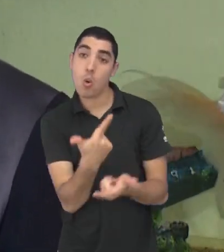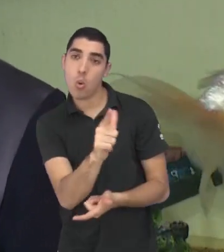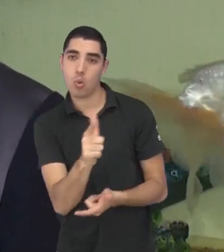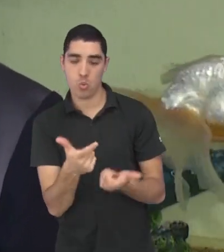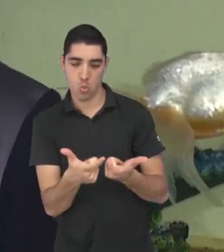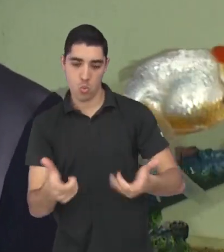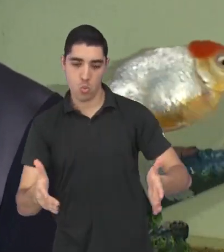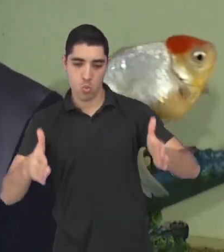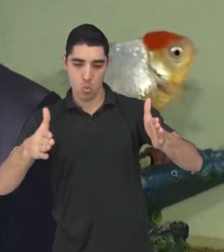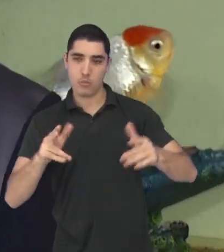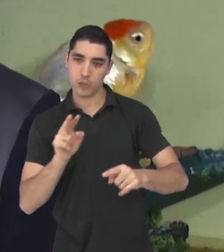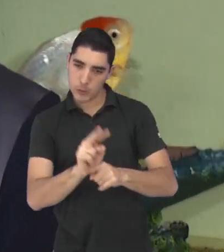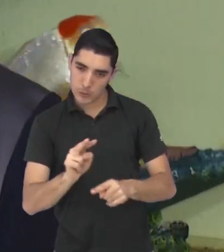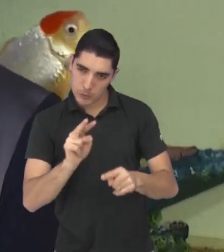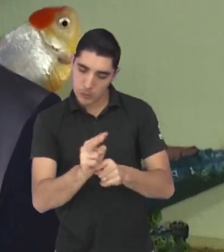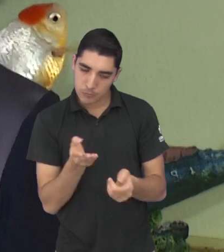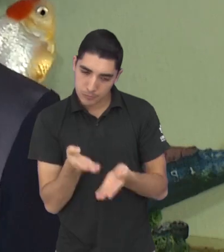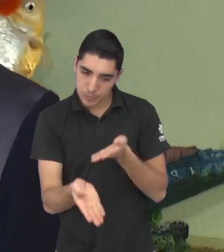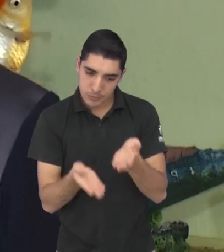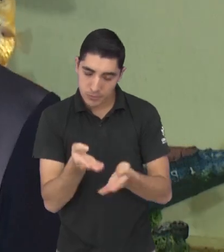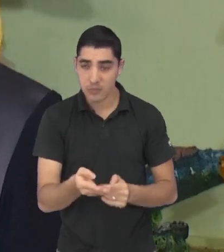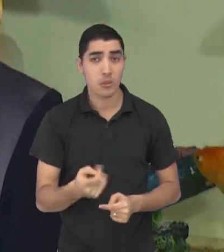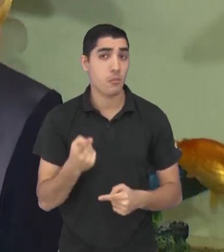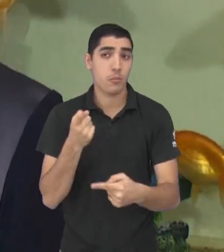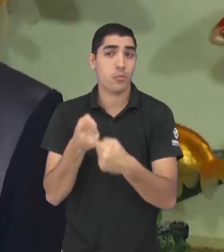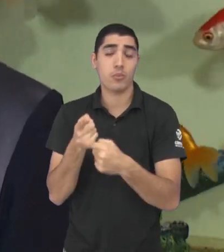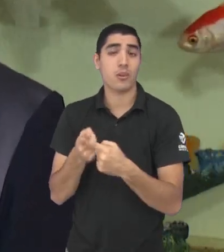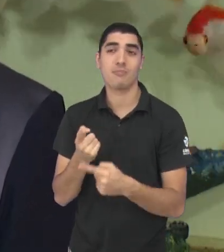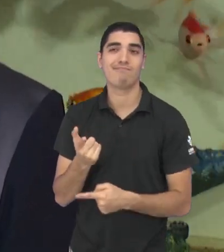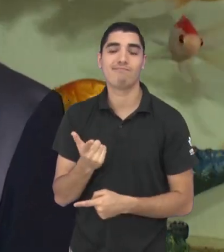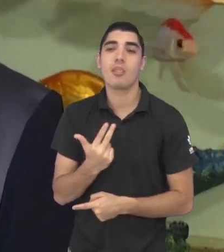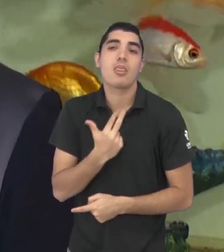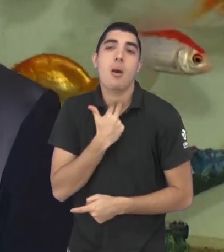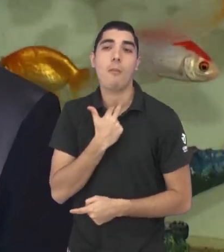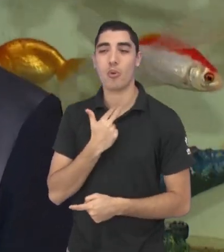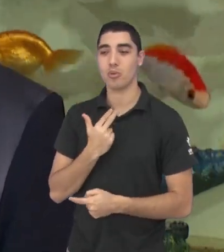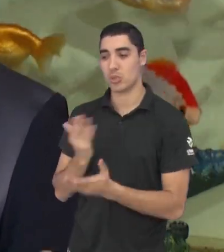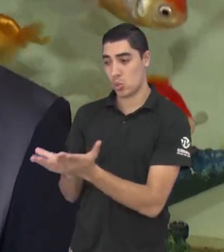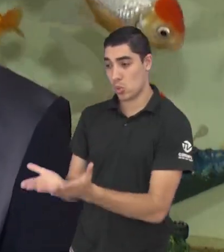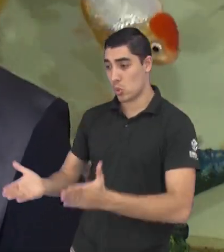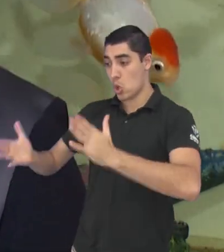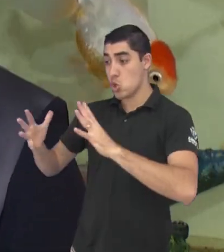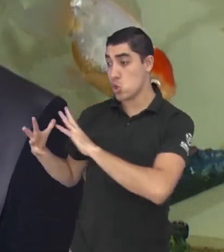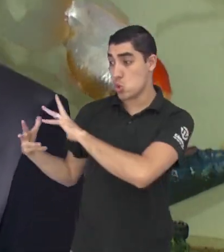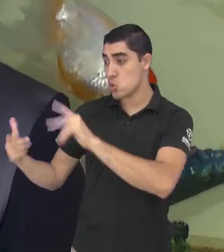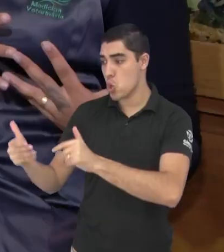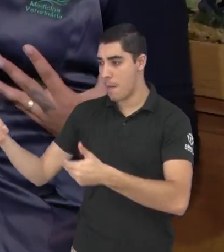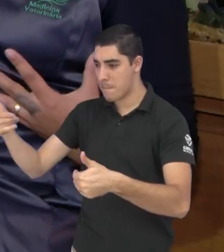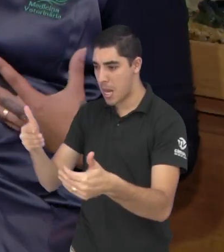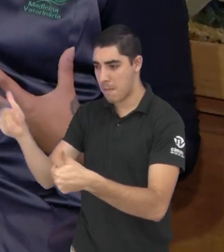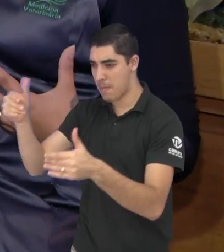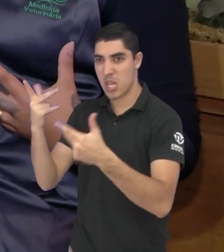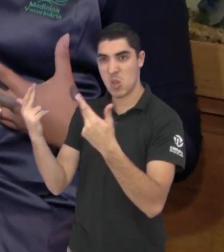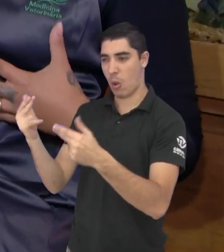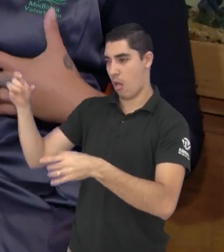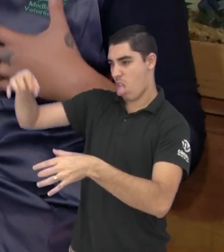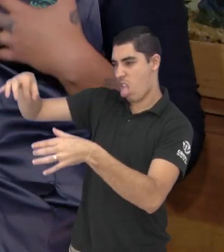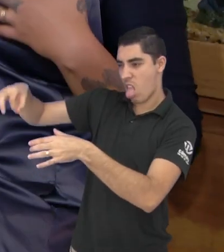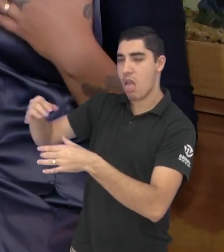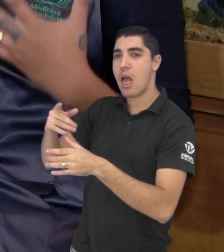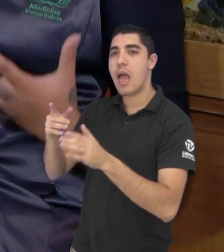doente, para ser tratado num espaço reservado. Porque você não pode chegar a tratar o aquário inteiro, porque você